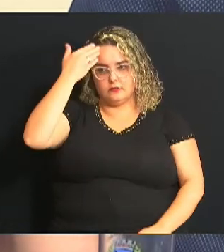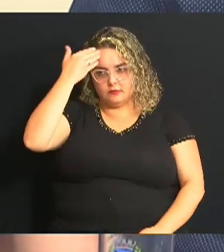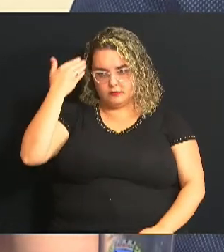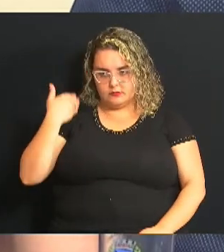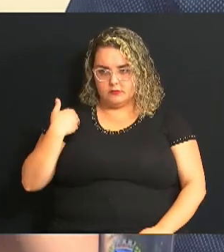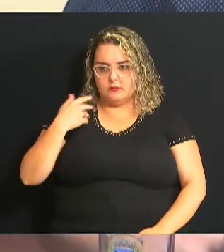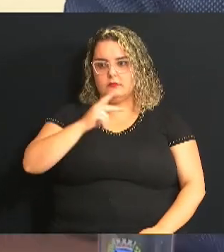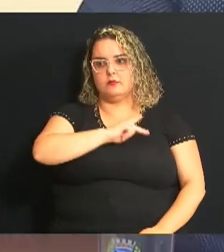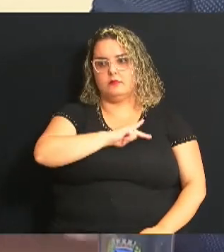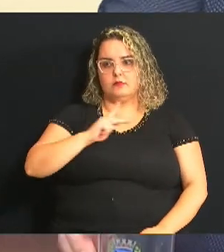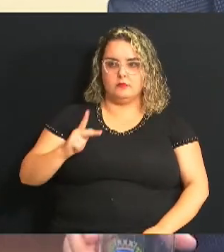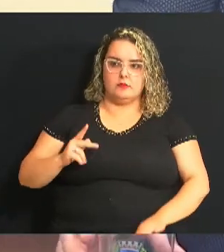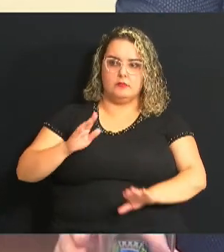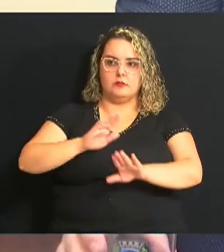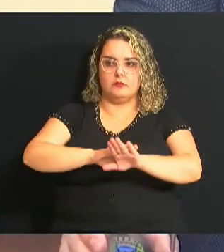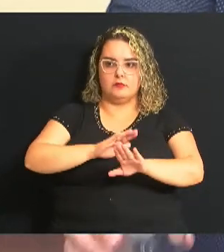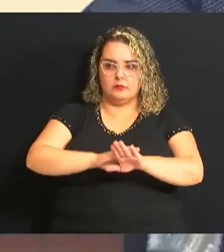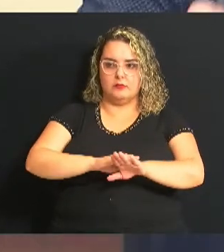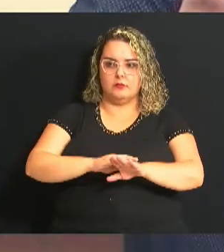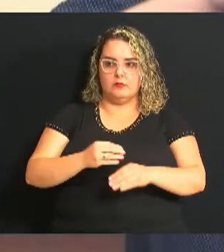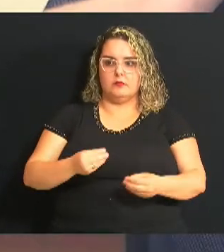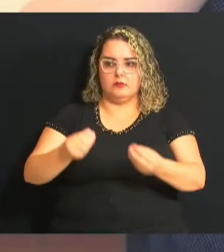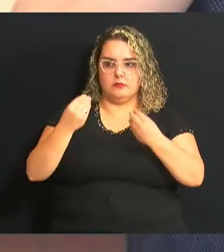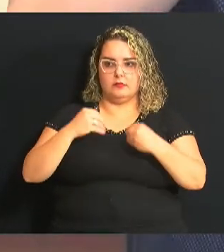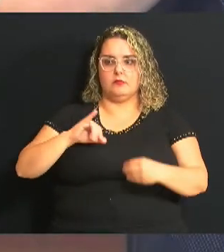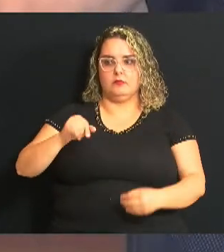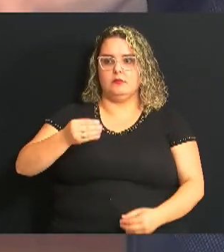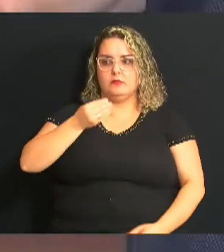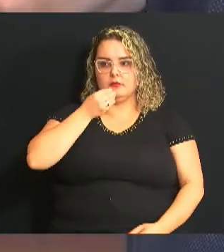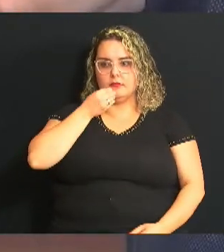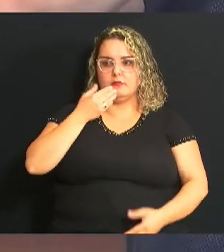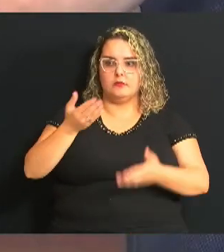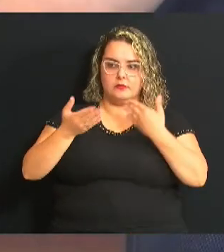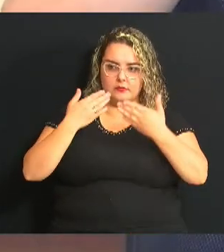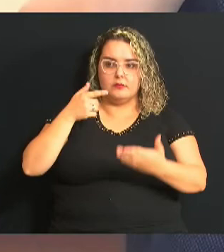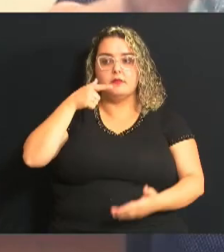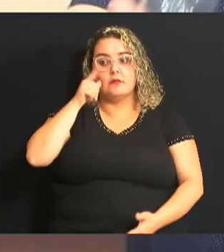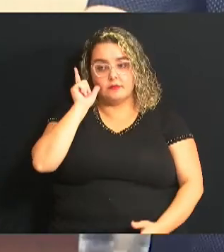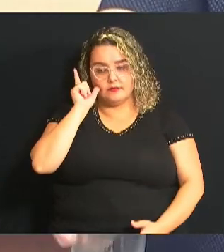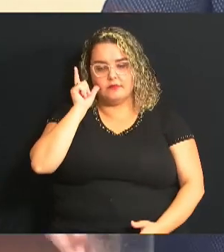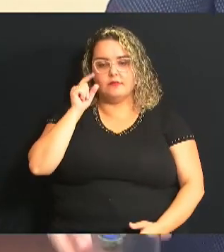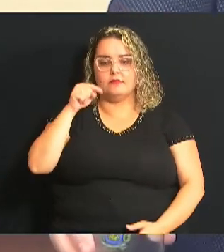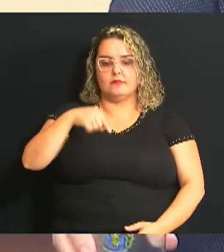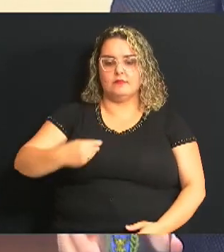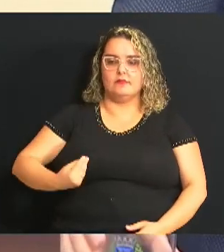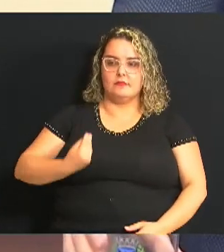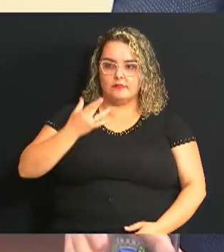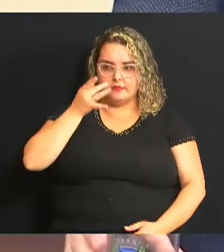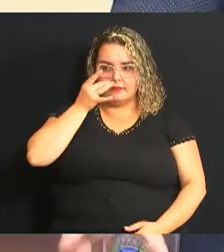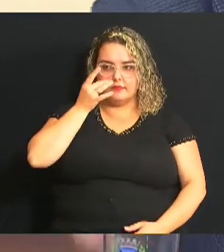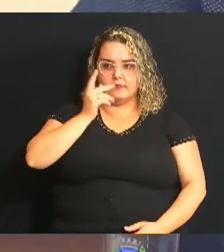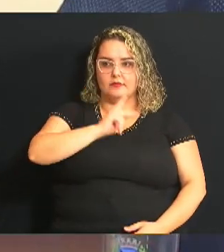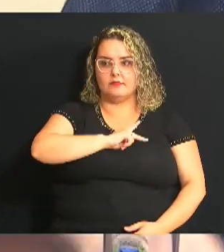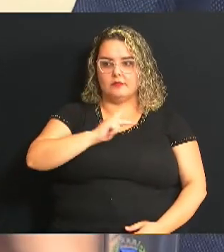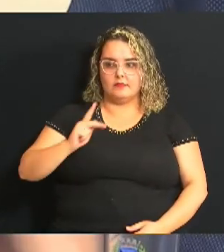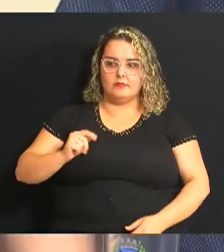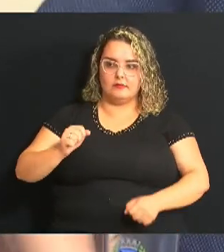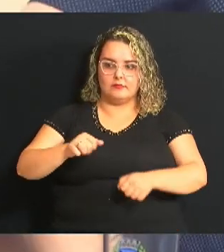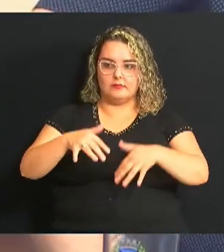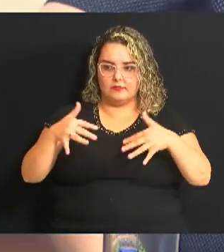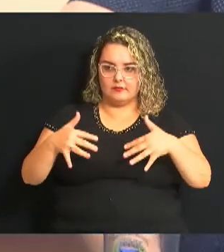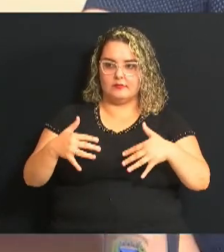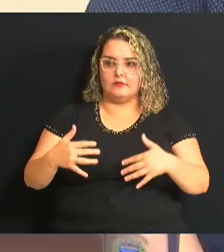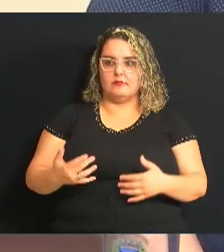presidente em exercício, que nos deu essa oportunidade. Ainda falei ontem com ela que estaria aqui na presidência dessa sessão. Ela